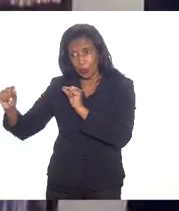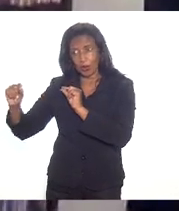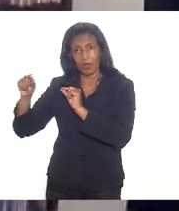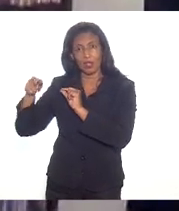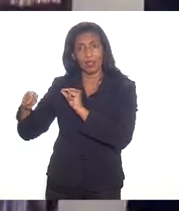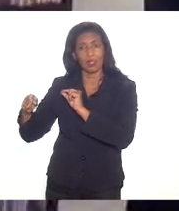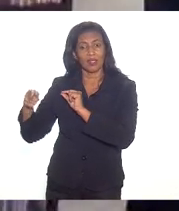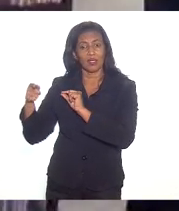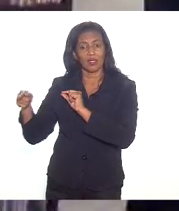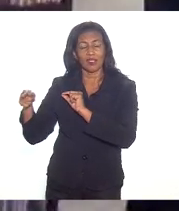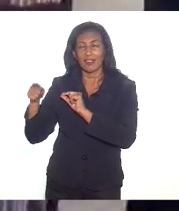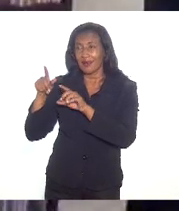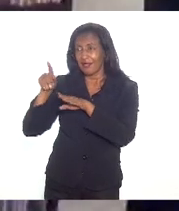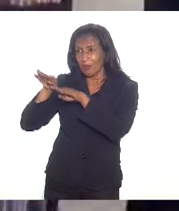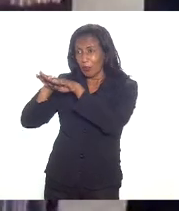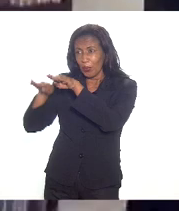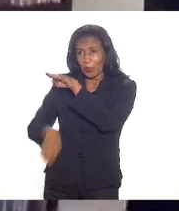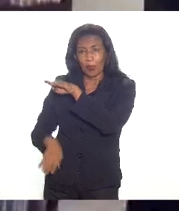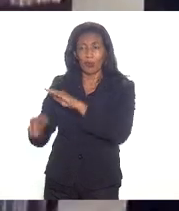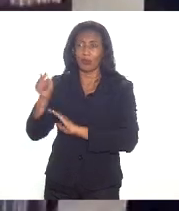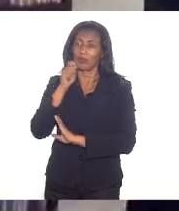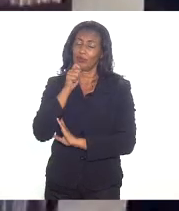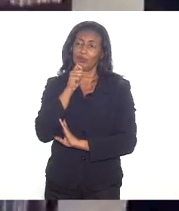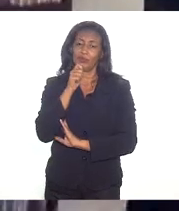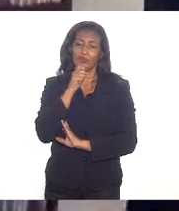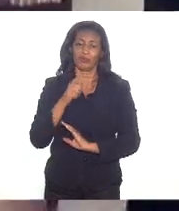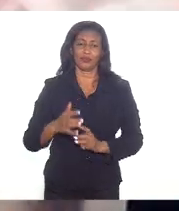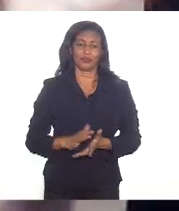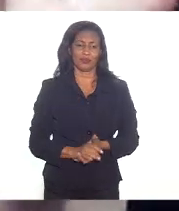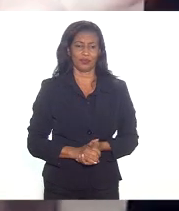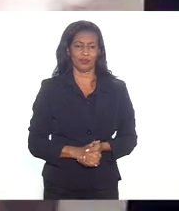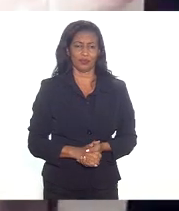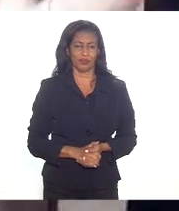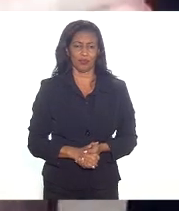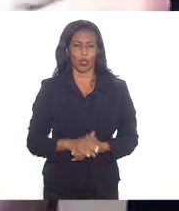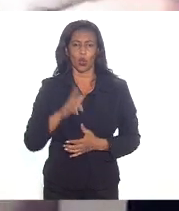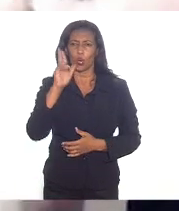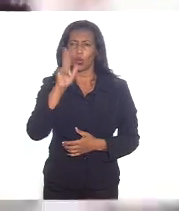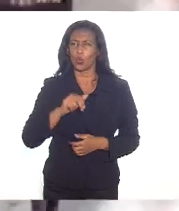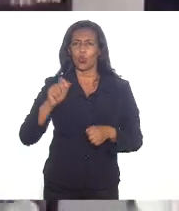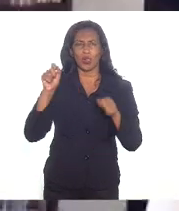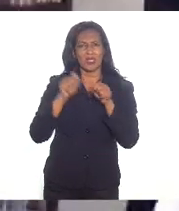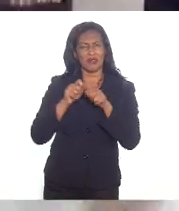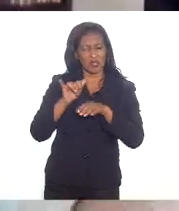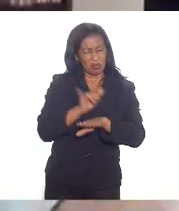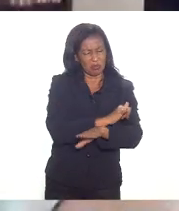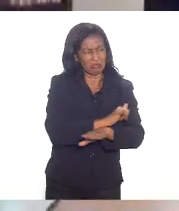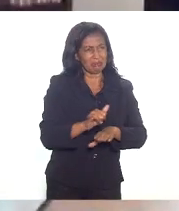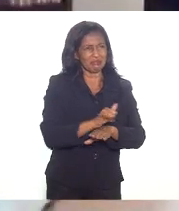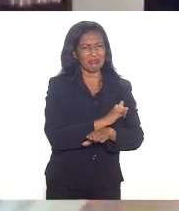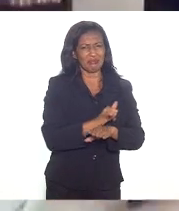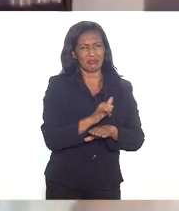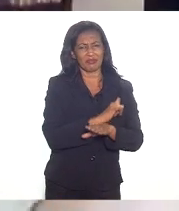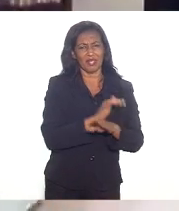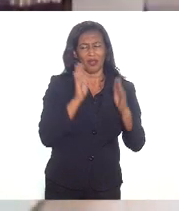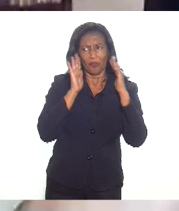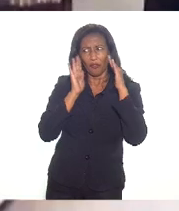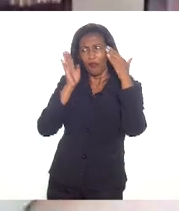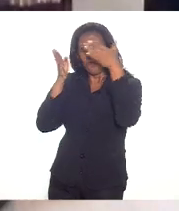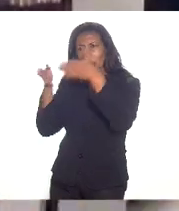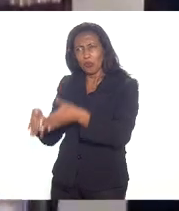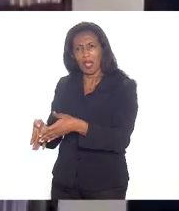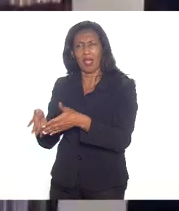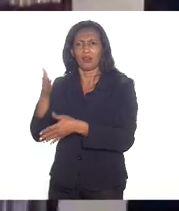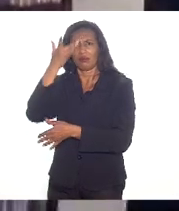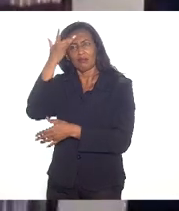naturais que nunca foram aproveitadas. Nunca se fez um planejamento voltado para o